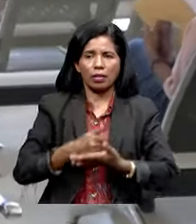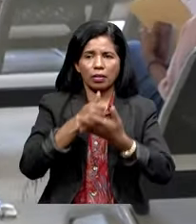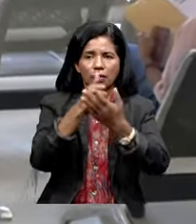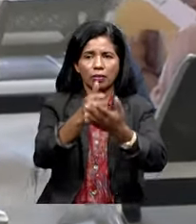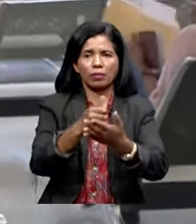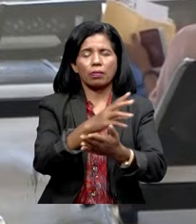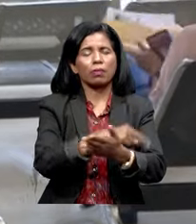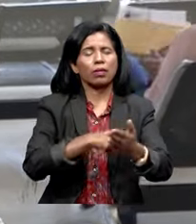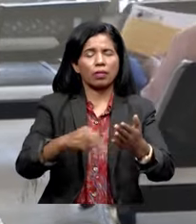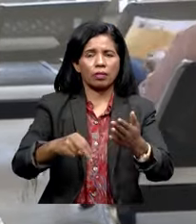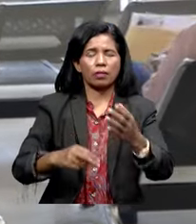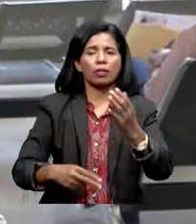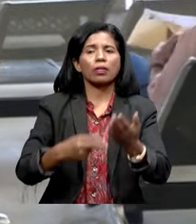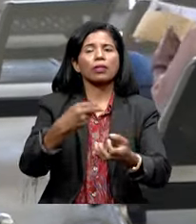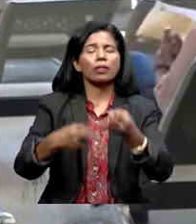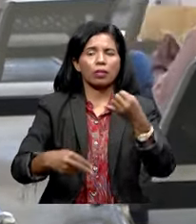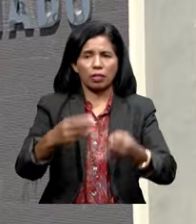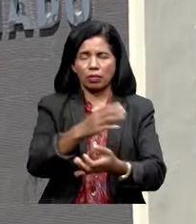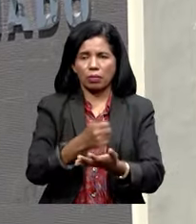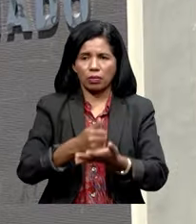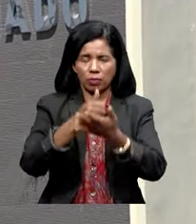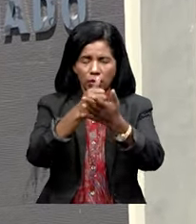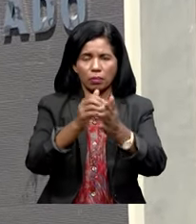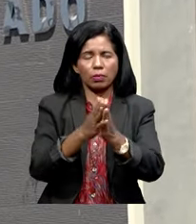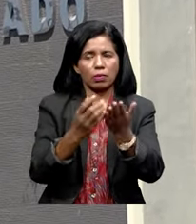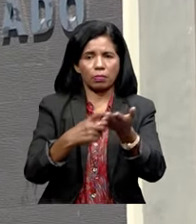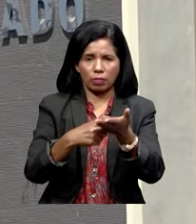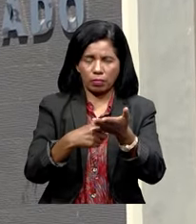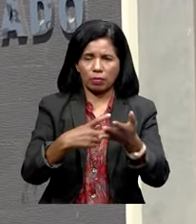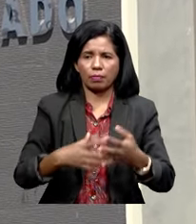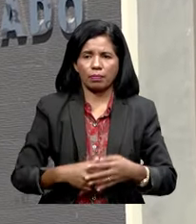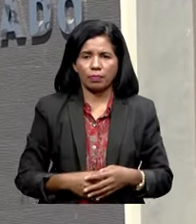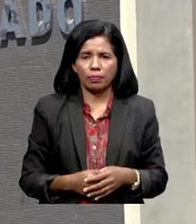liutan notariado batendimento passaporte. Nazinha Lola, Jacinto Fuca, GMN.